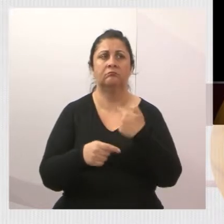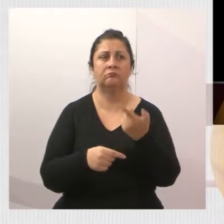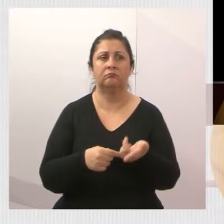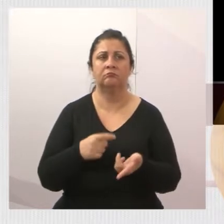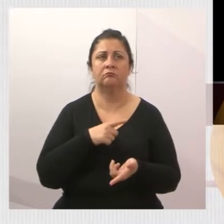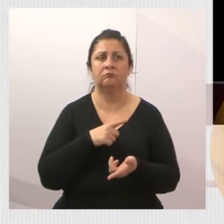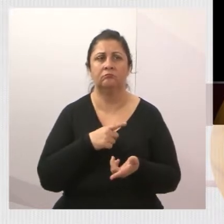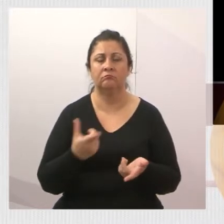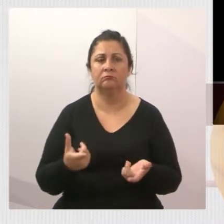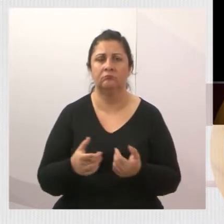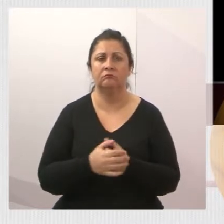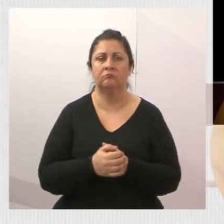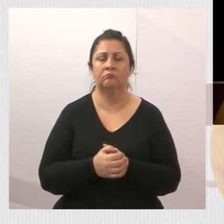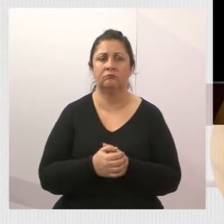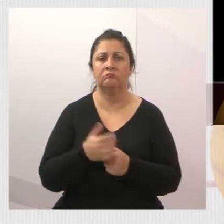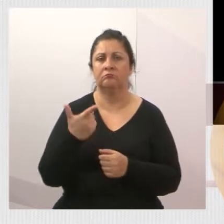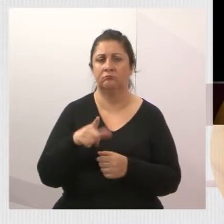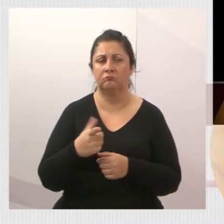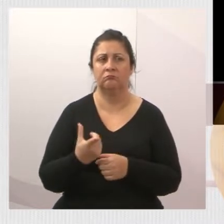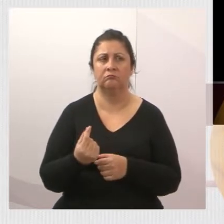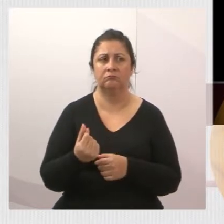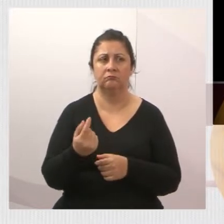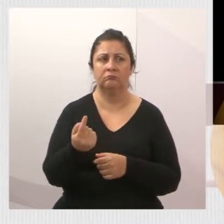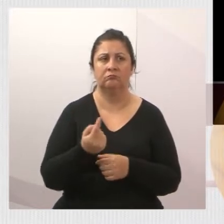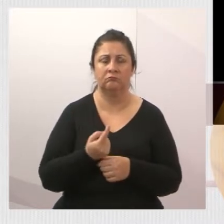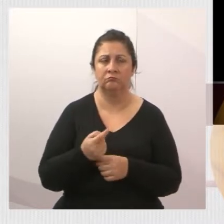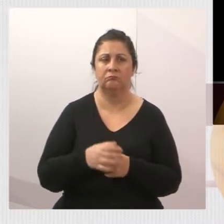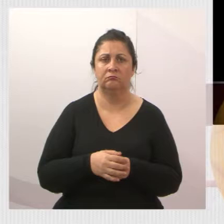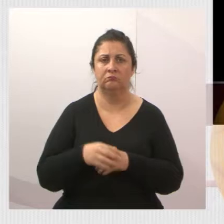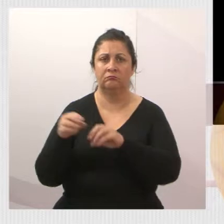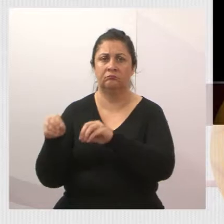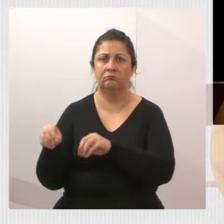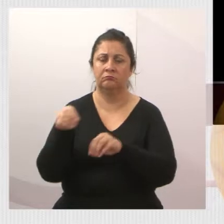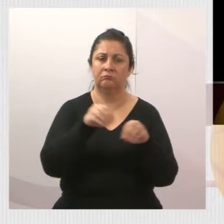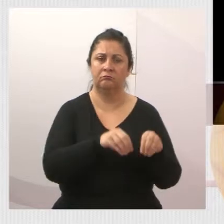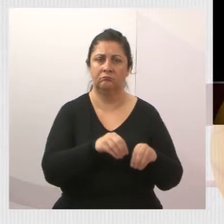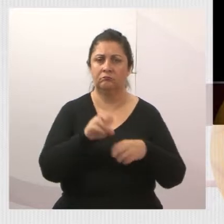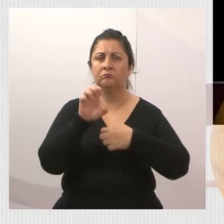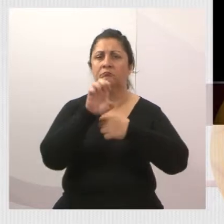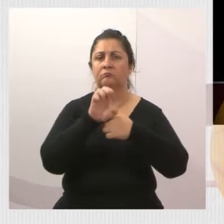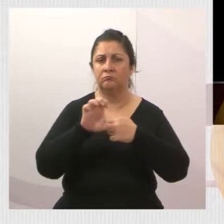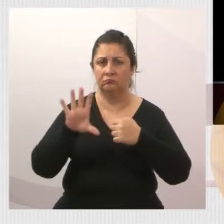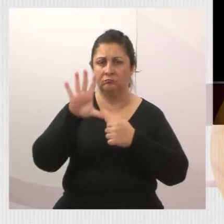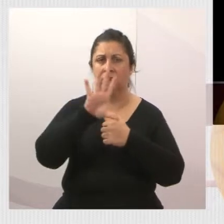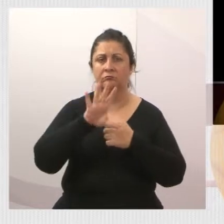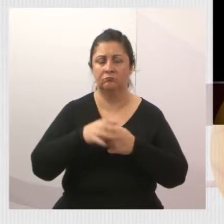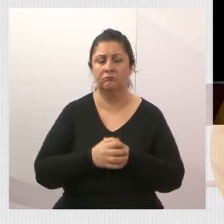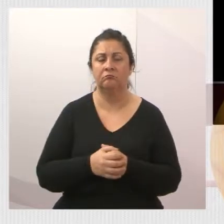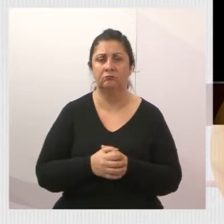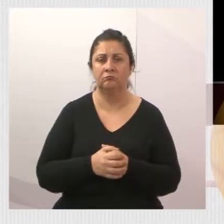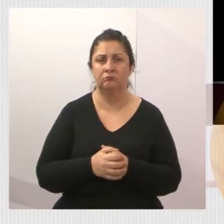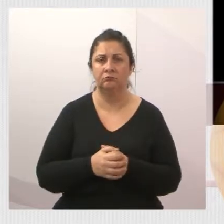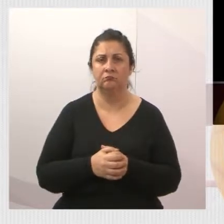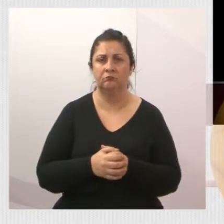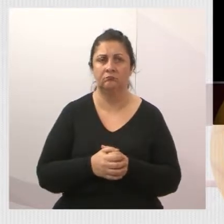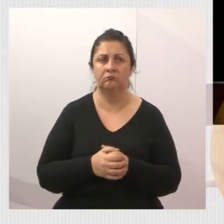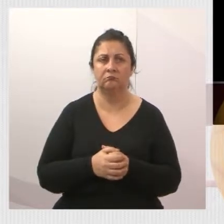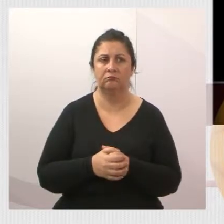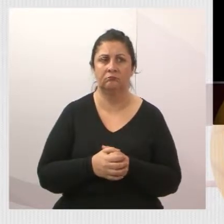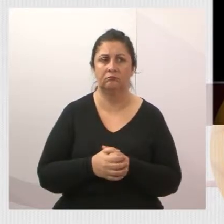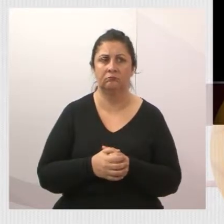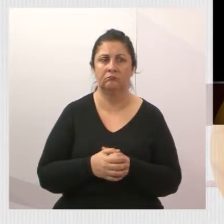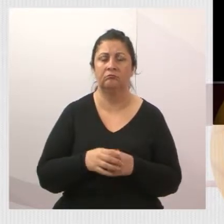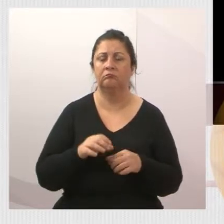receitas de fonte de recurso, que é da transferência e convênios estaduais, como eu mencionei anteriormente, recursos próprios de